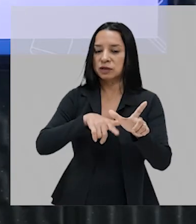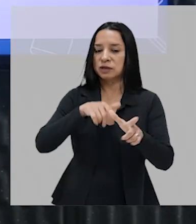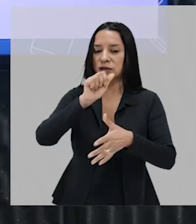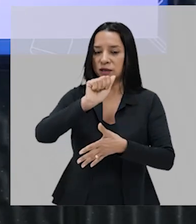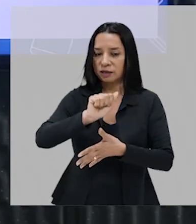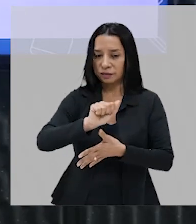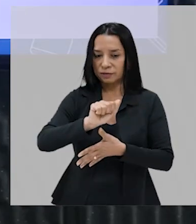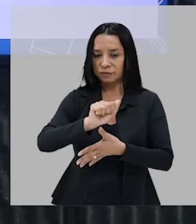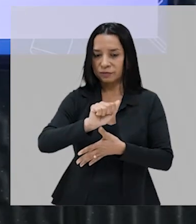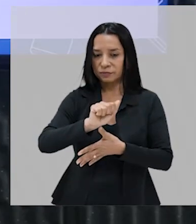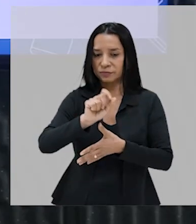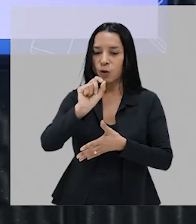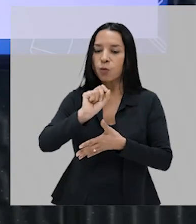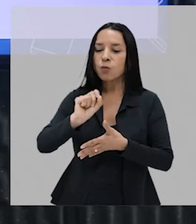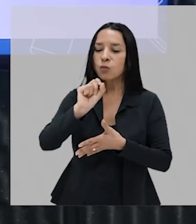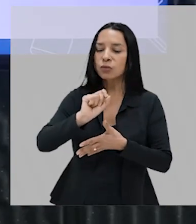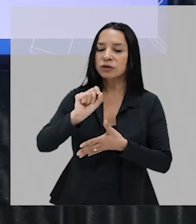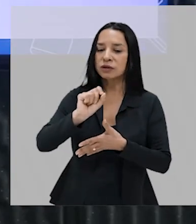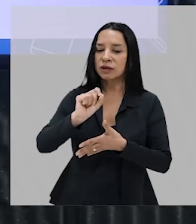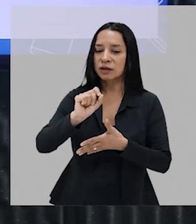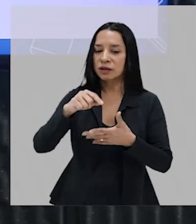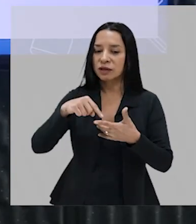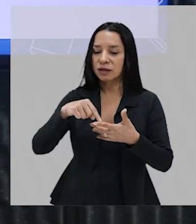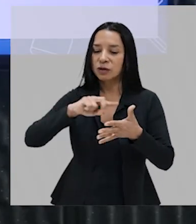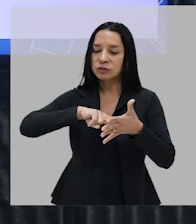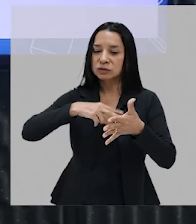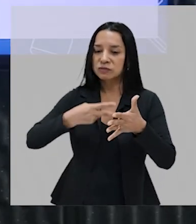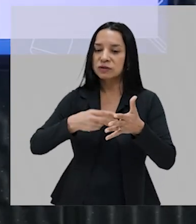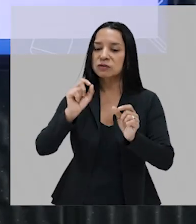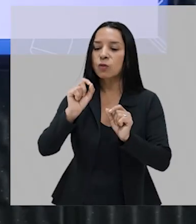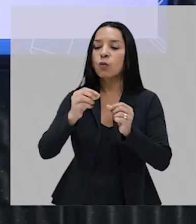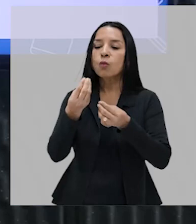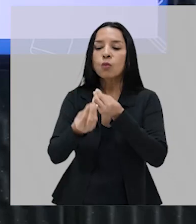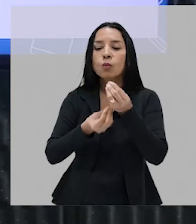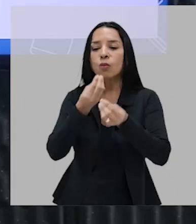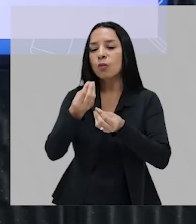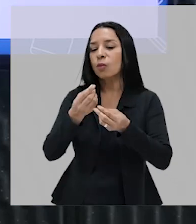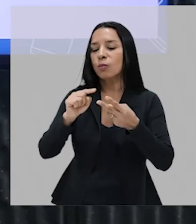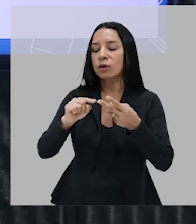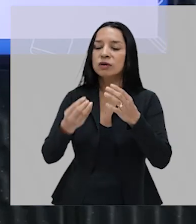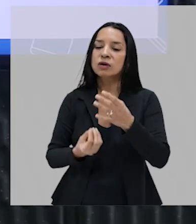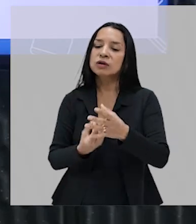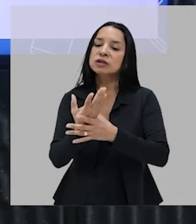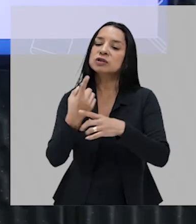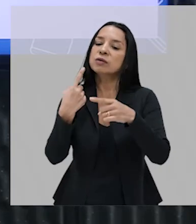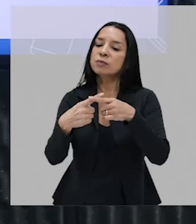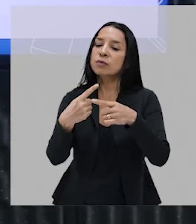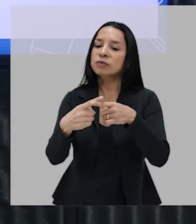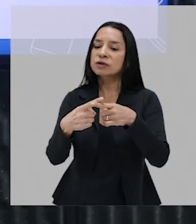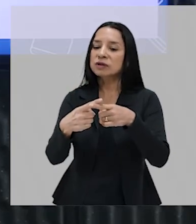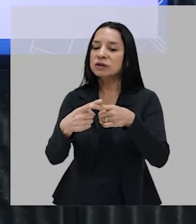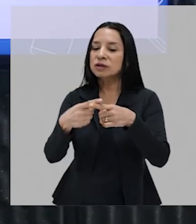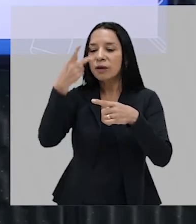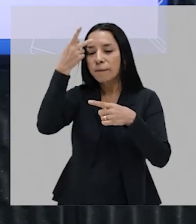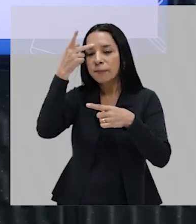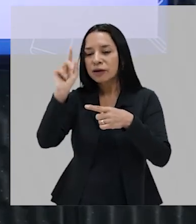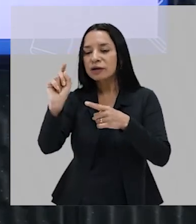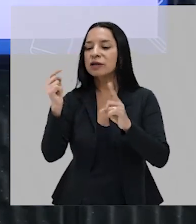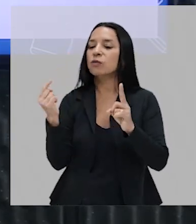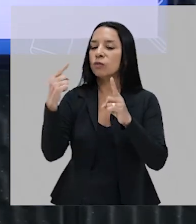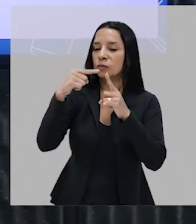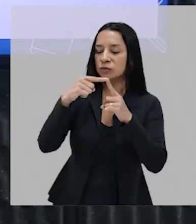A essência, o que é, a significação, como é, a origem, por quê e para quê, a